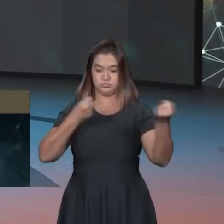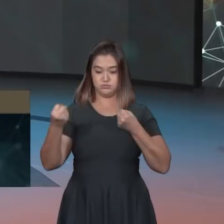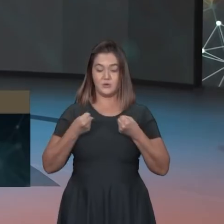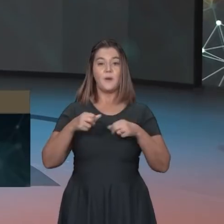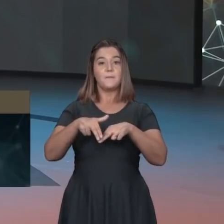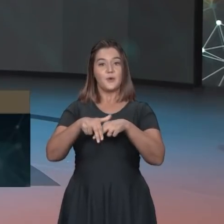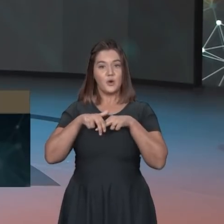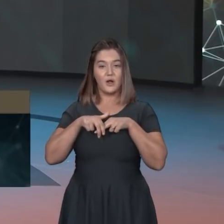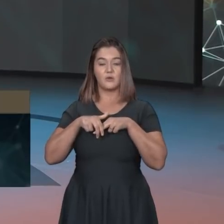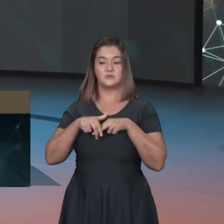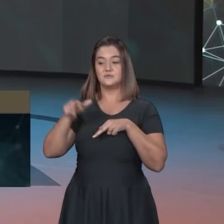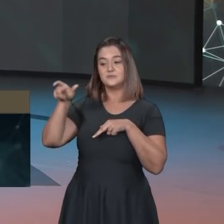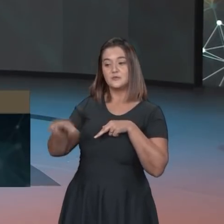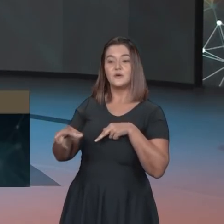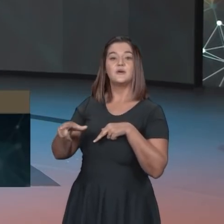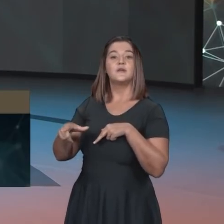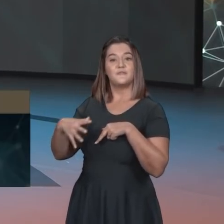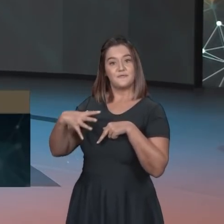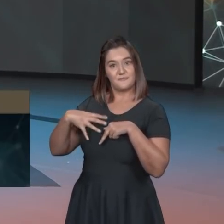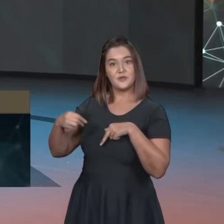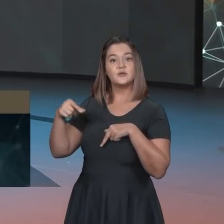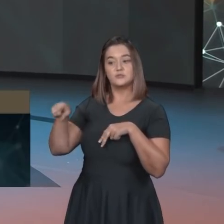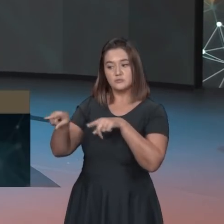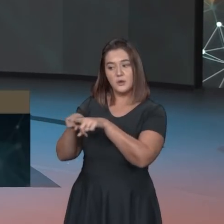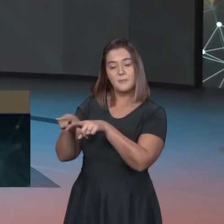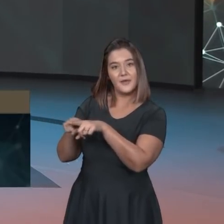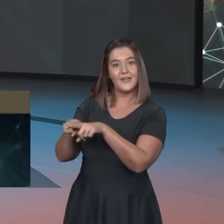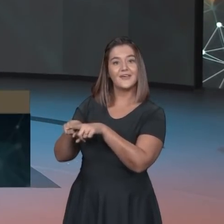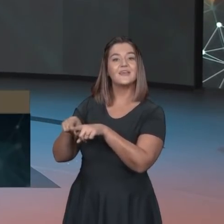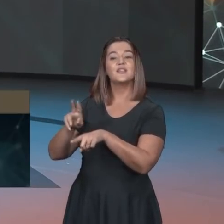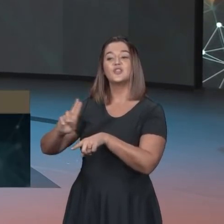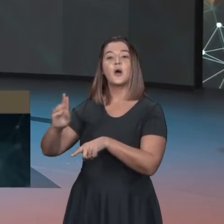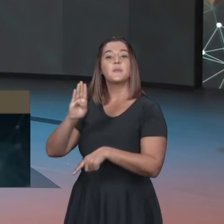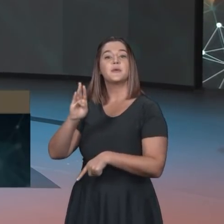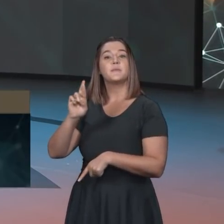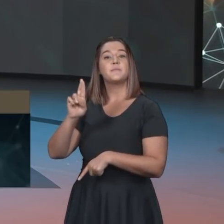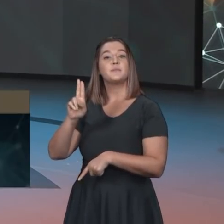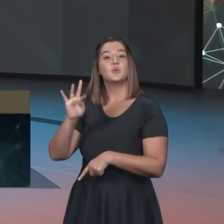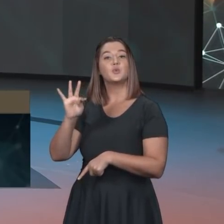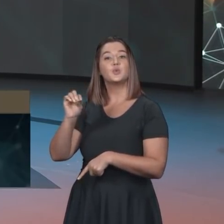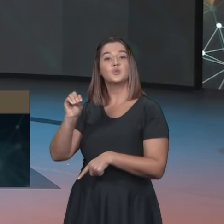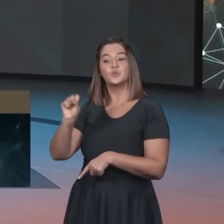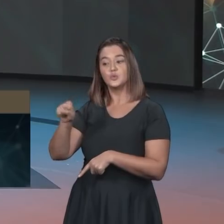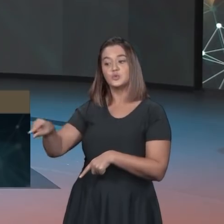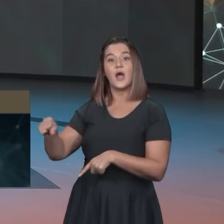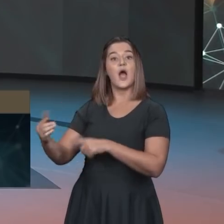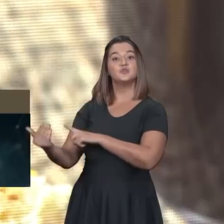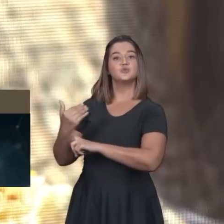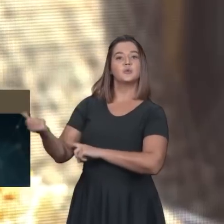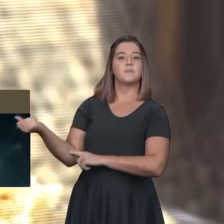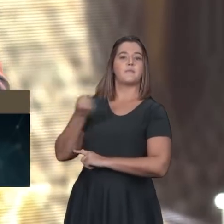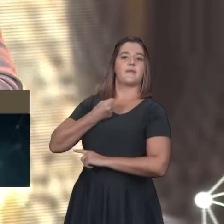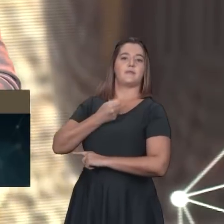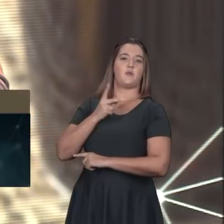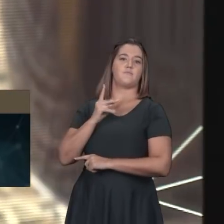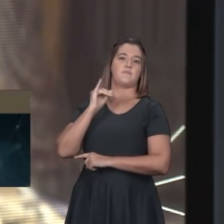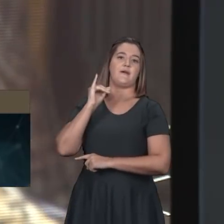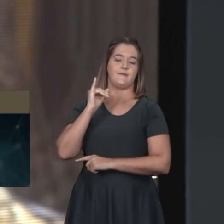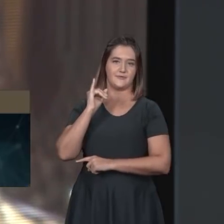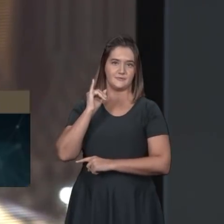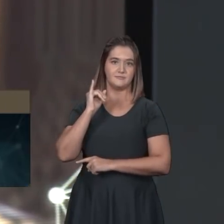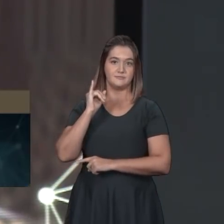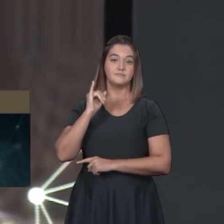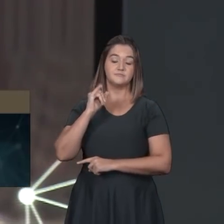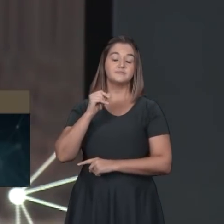foi brutalizado, por causa da covardia de Brutus, que estava ali participando do assassinato de Júlio César. Depois que Júlio